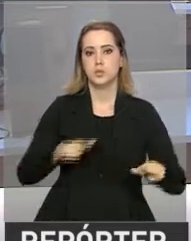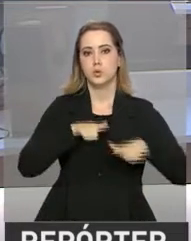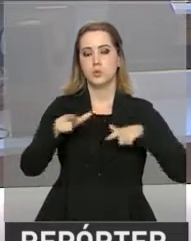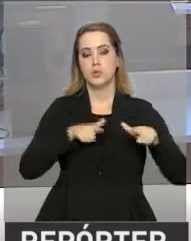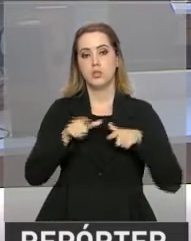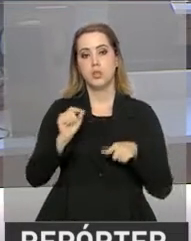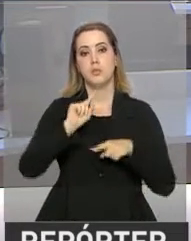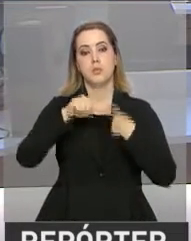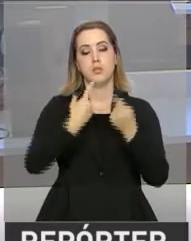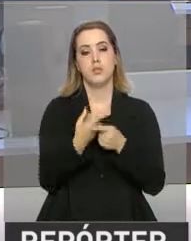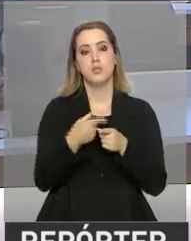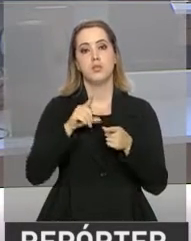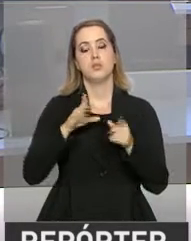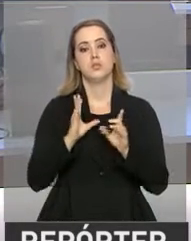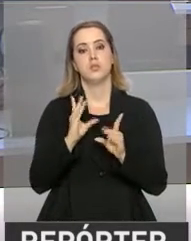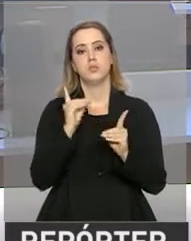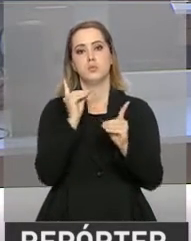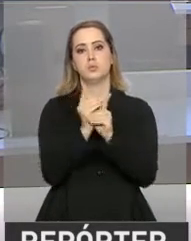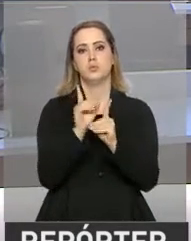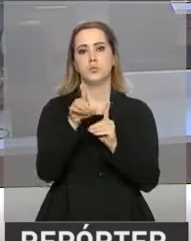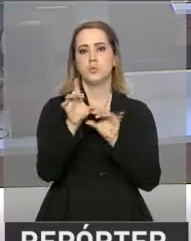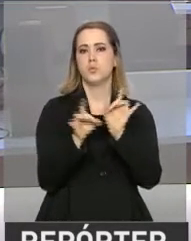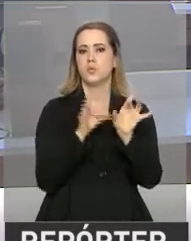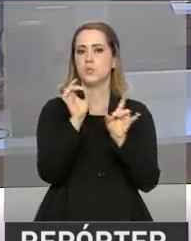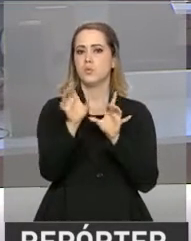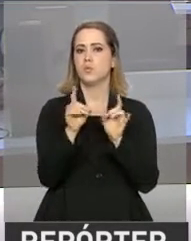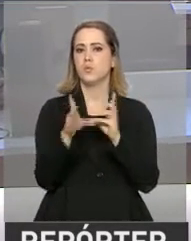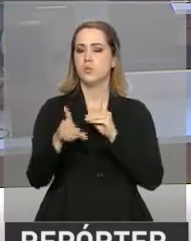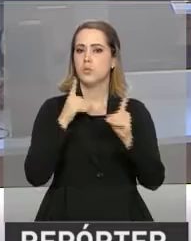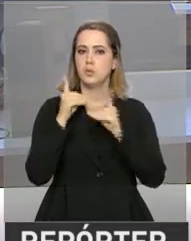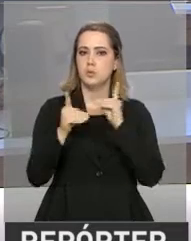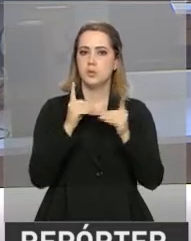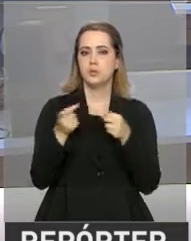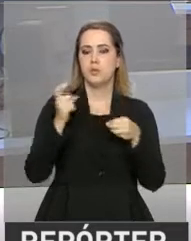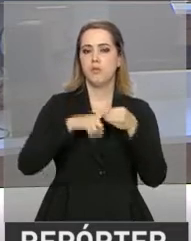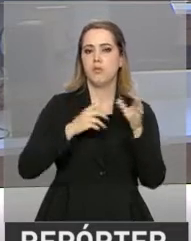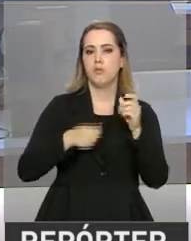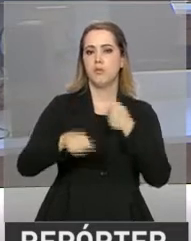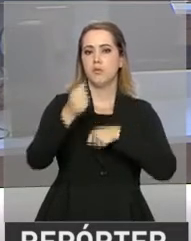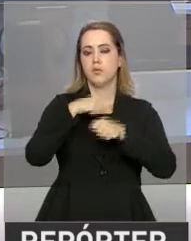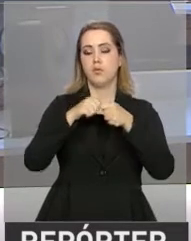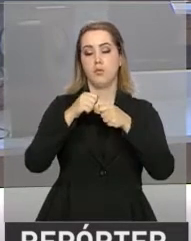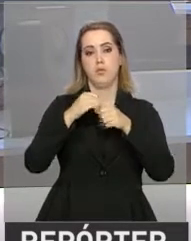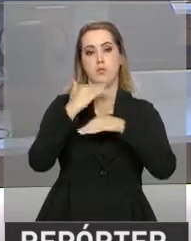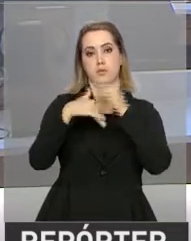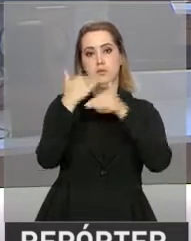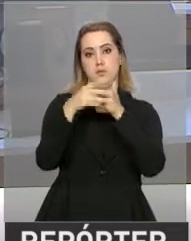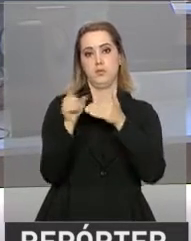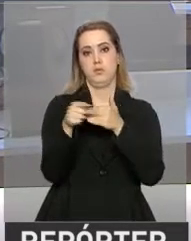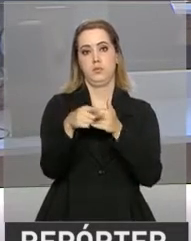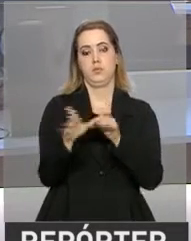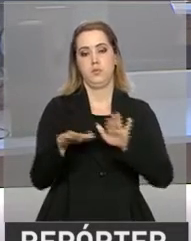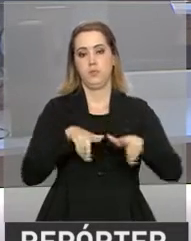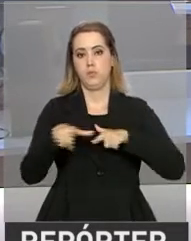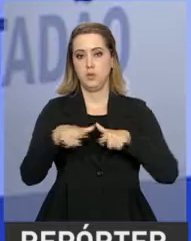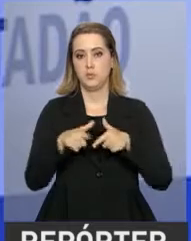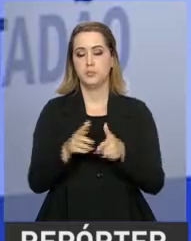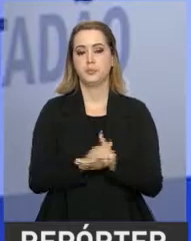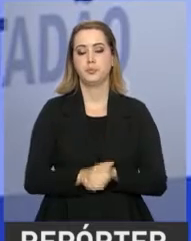Nogueira, depois de participar de um encontro com especialistas para discutir a retomada do crescimento do país e as relações de